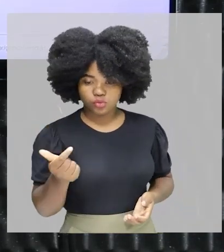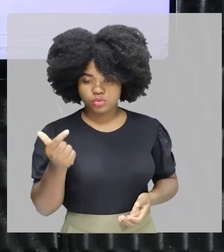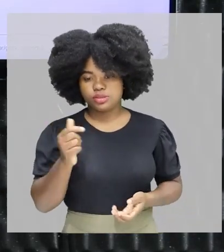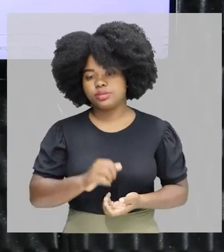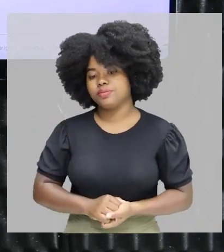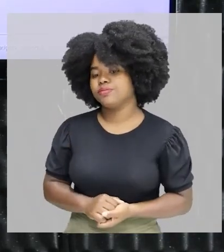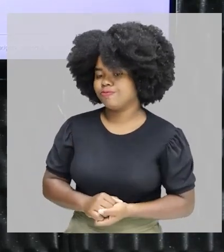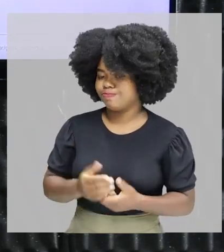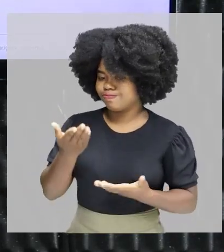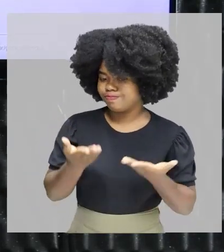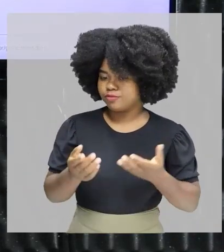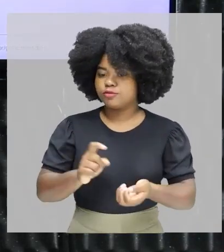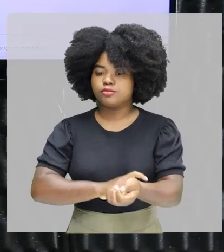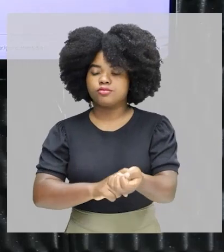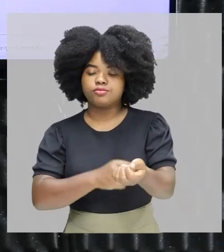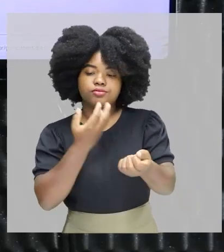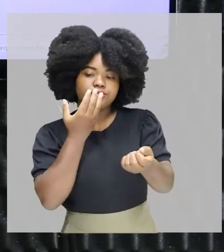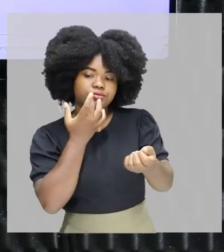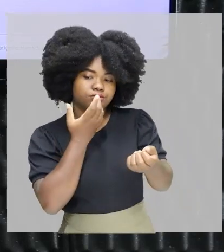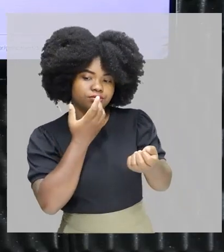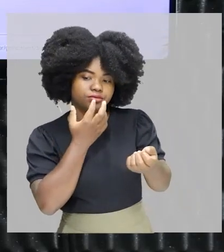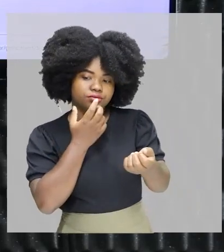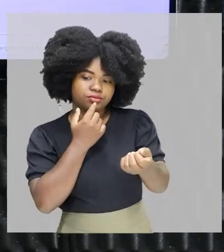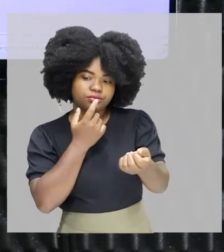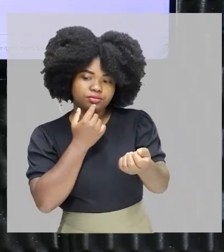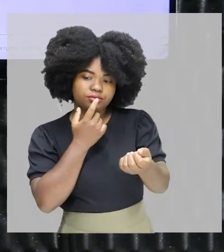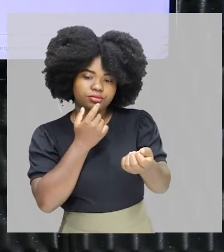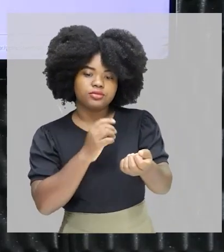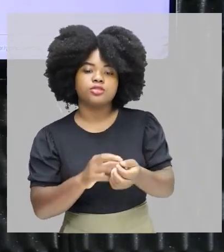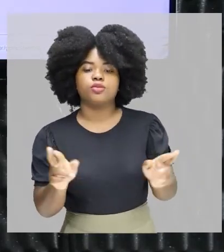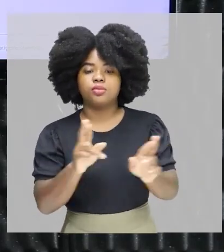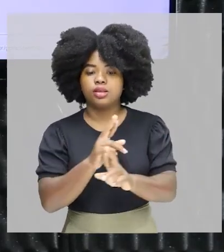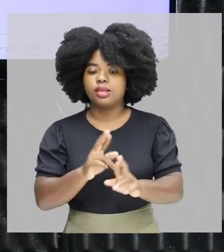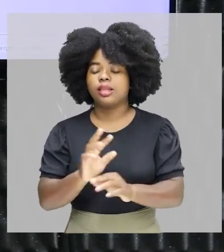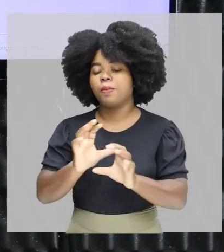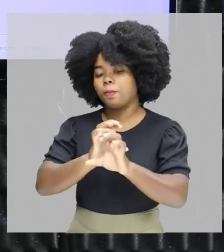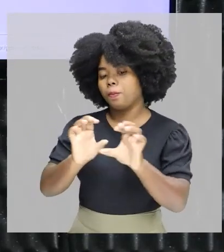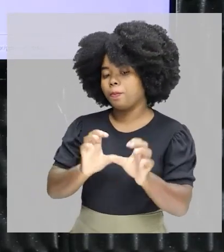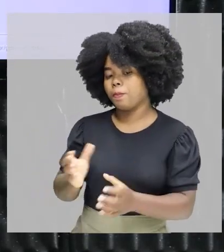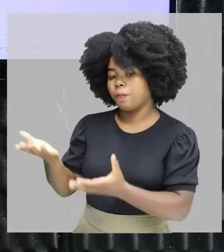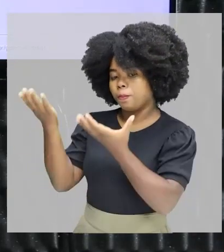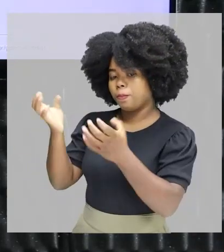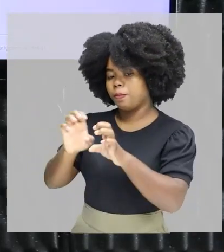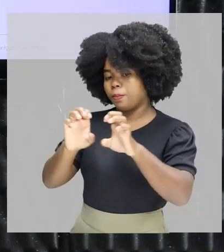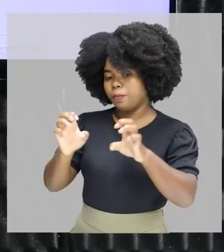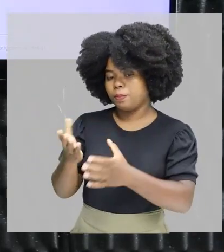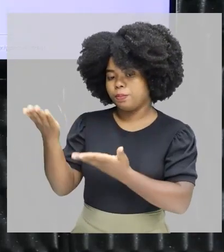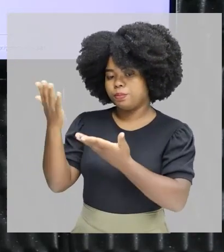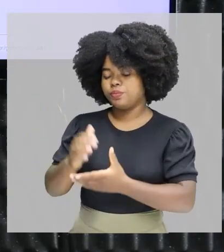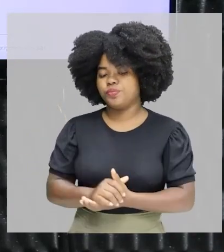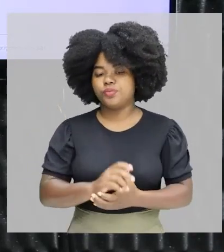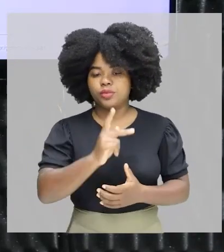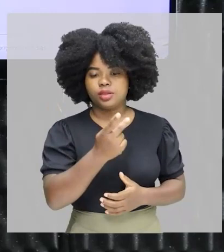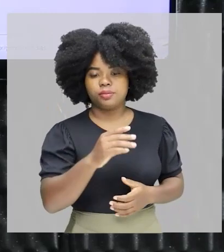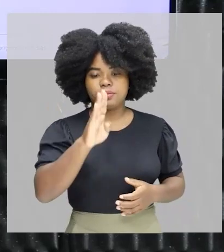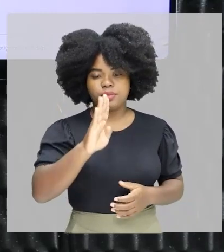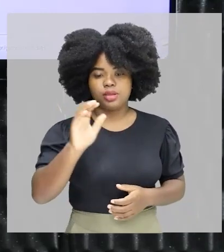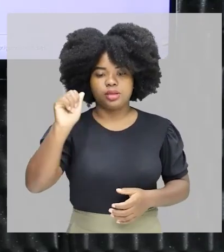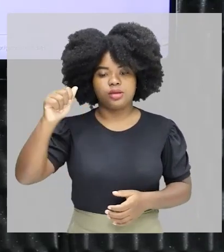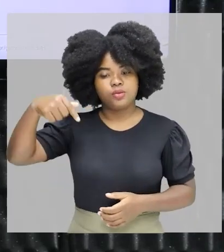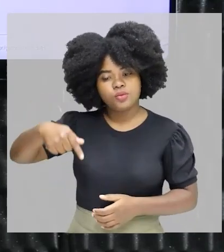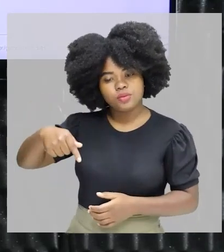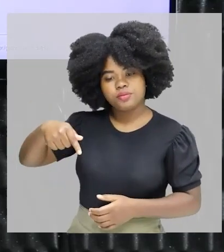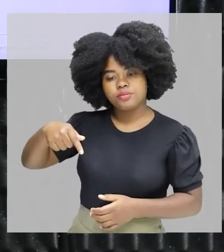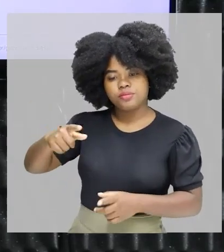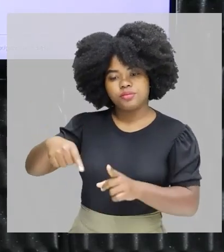HbO2, em equilíbrio no sangue, conforme a relação, certo? Bom, aqui está a nossa reação.